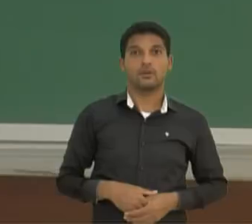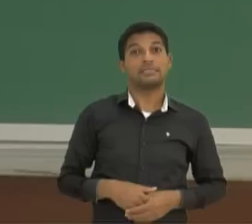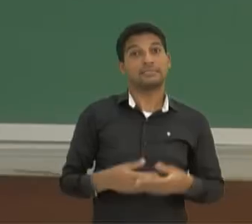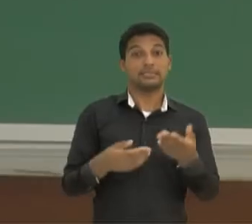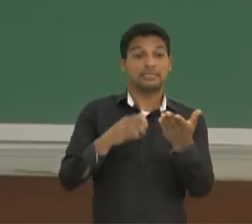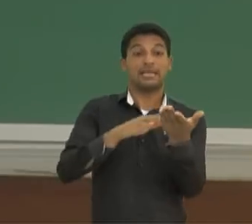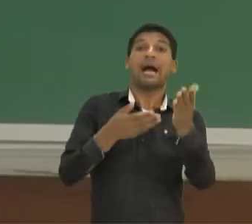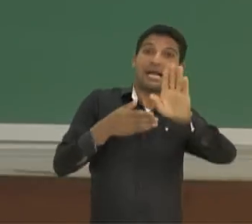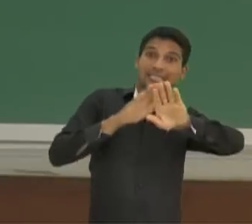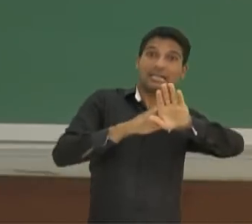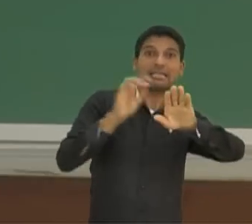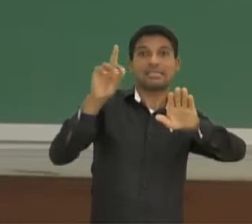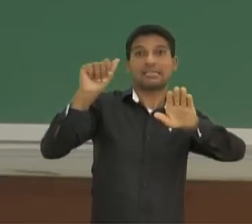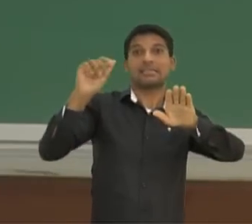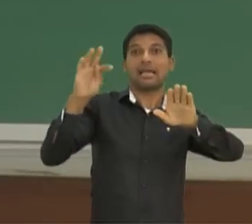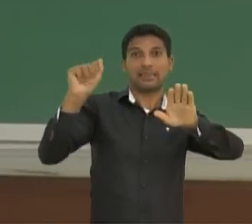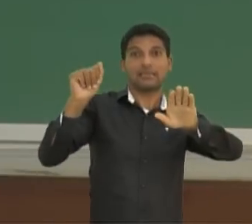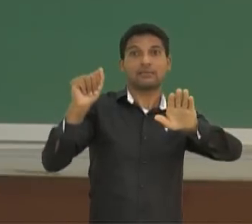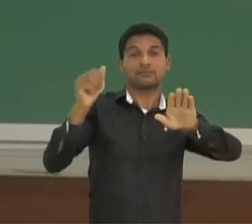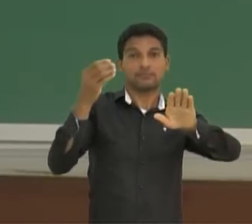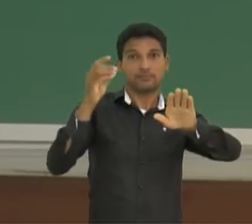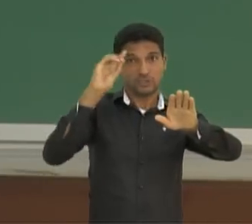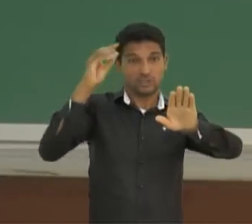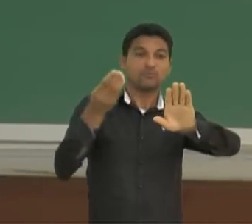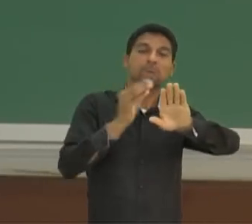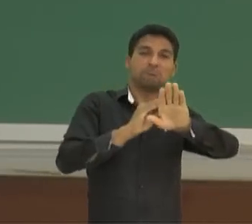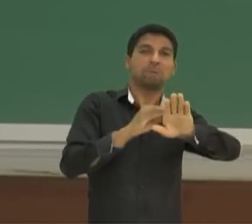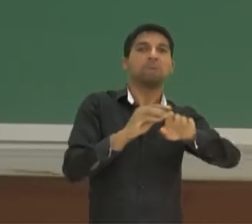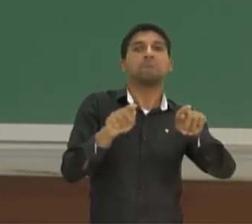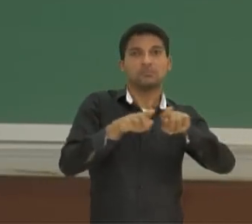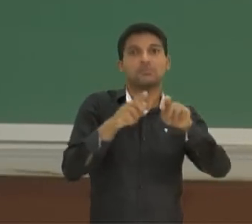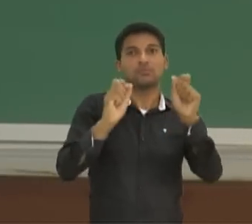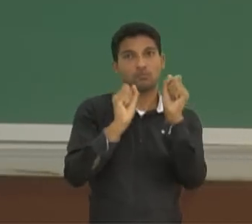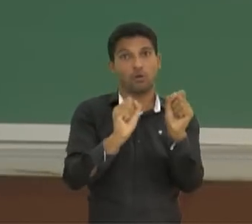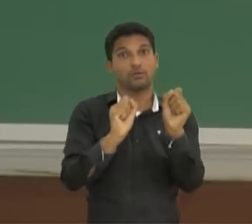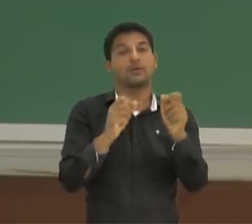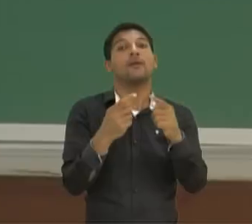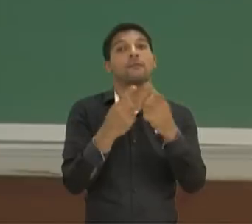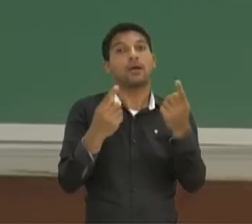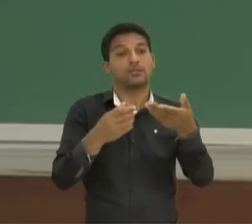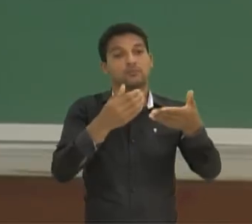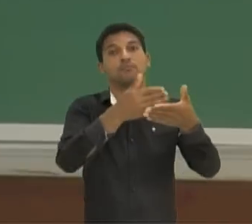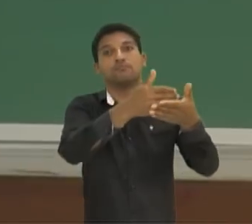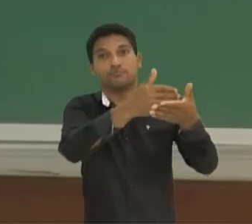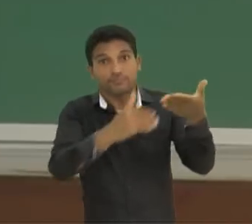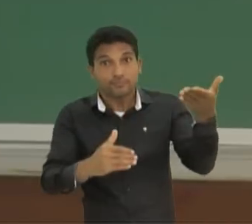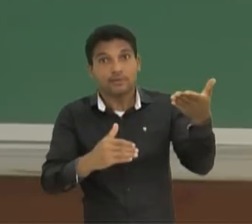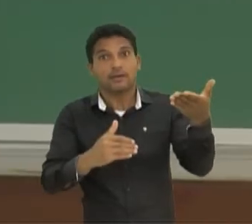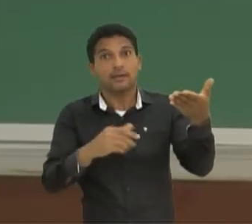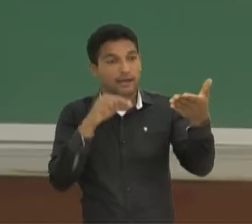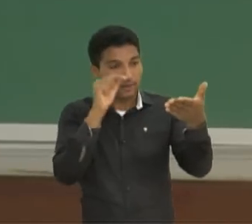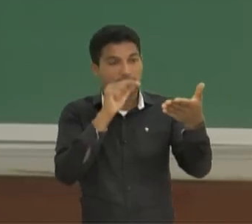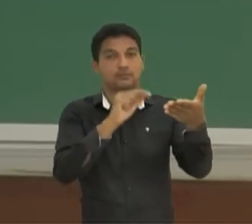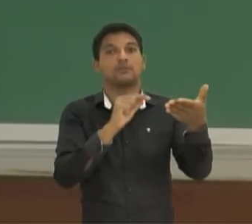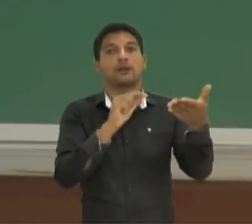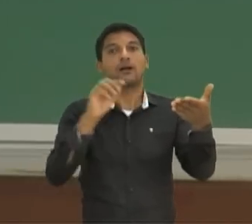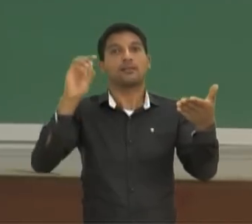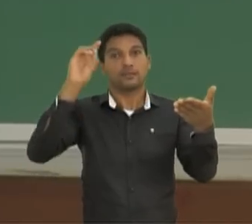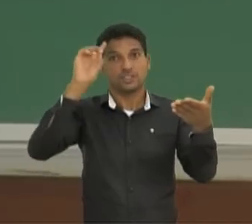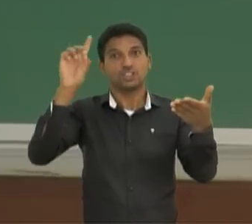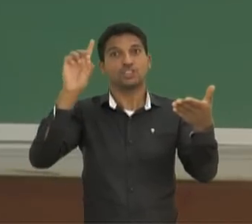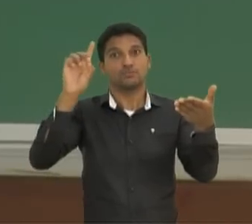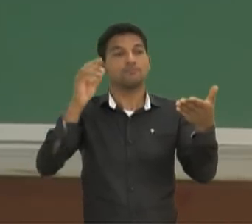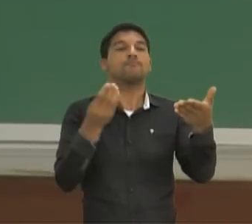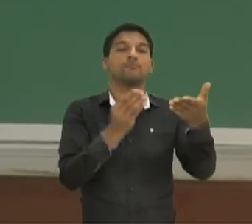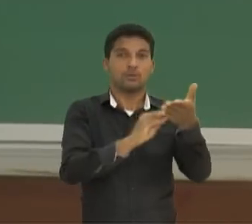é possível, né? Mas o maior número de informações é importante, né? É melhor a gente pecar às vezes pelo excesso do que pela falta de